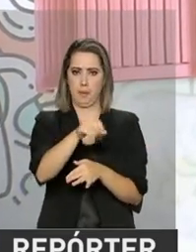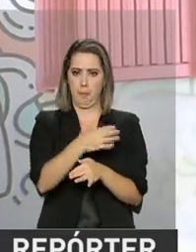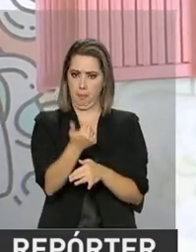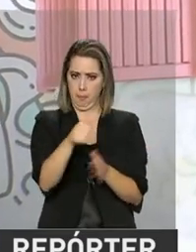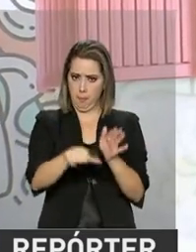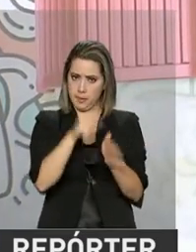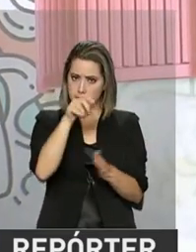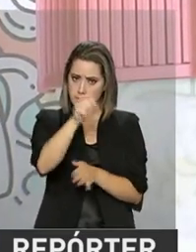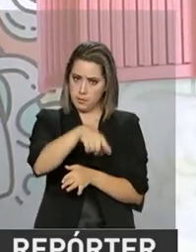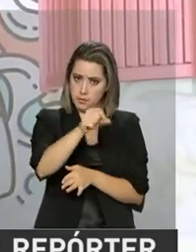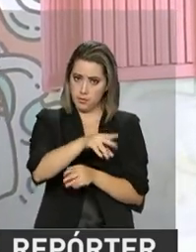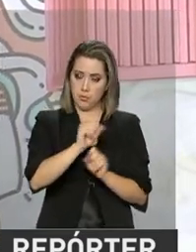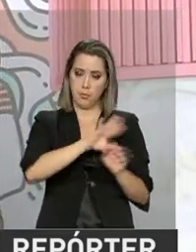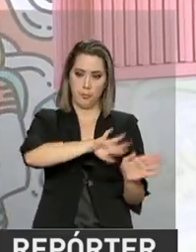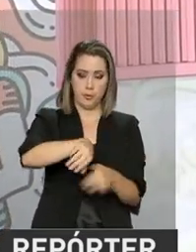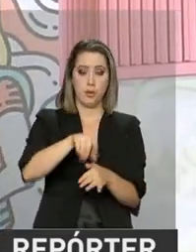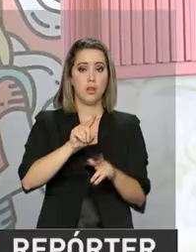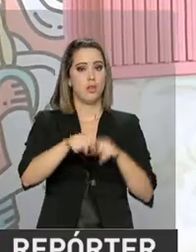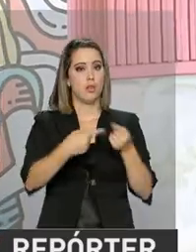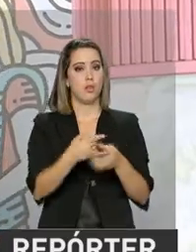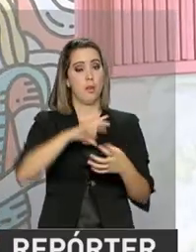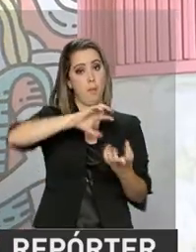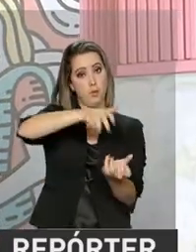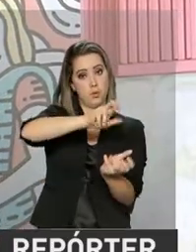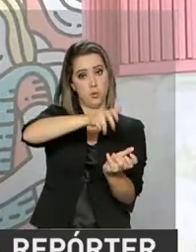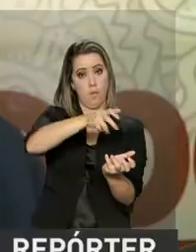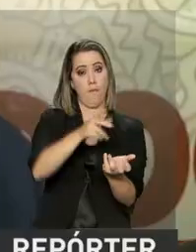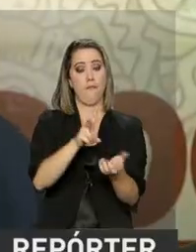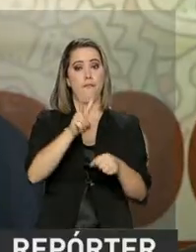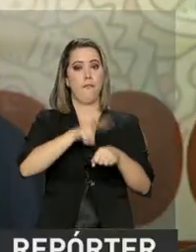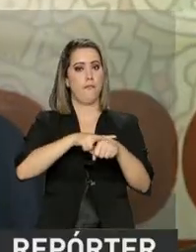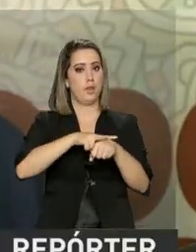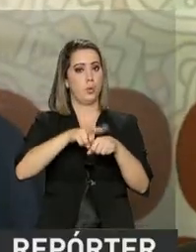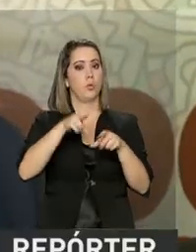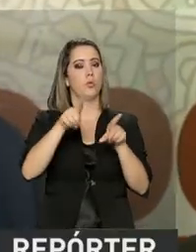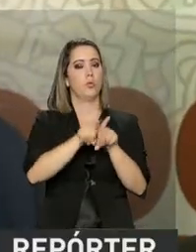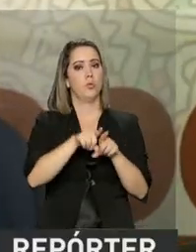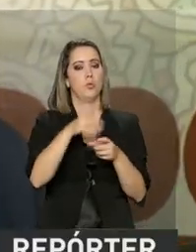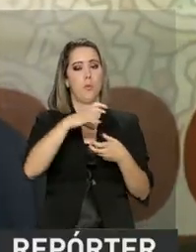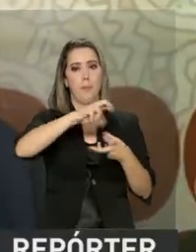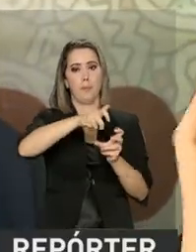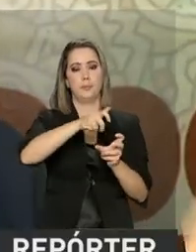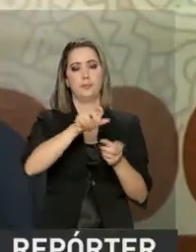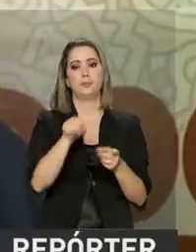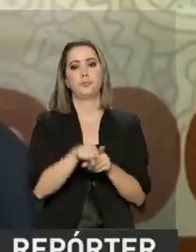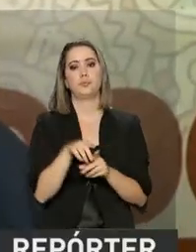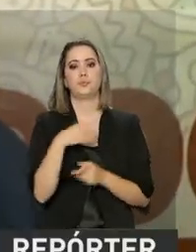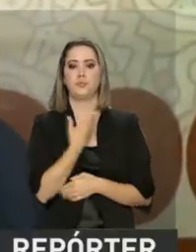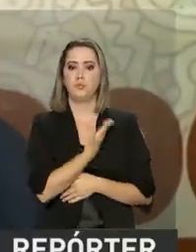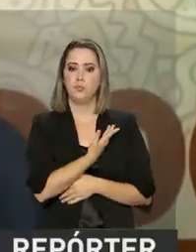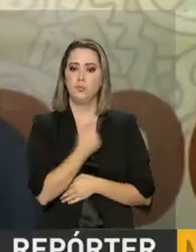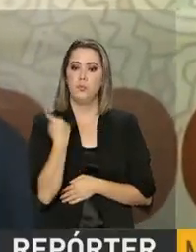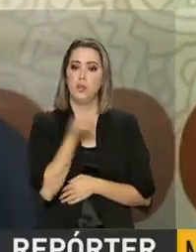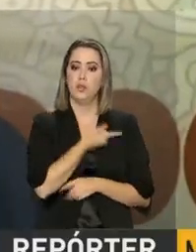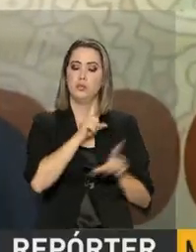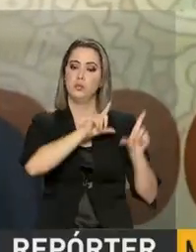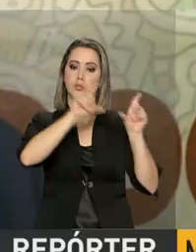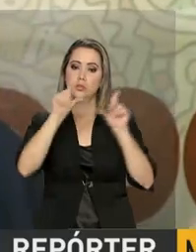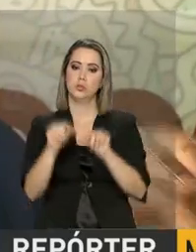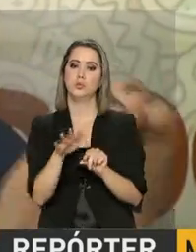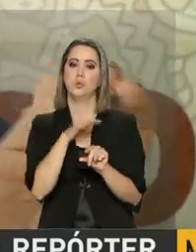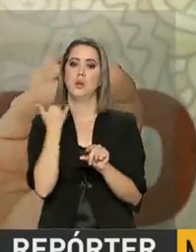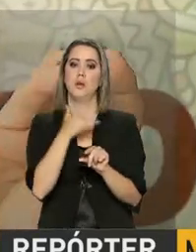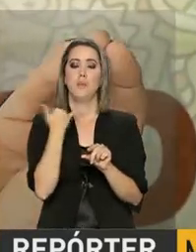ela vai coletar num pote de vidro com tampa de plástico. A gente tá conseguindo diminuir o índice de mortalidade infantil no